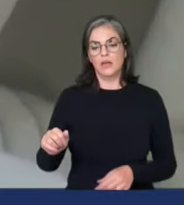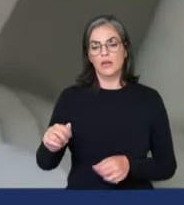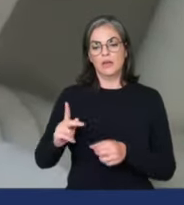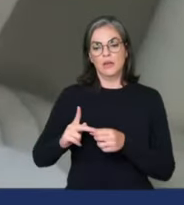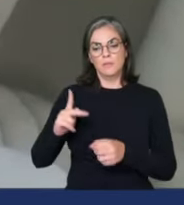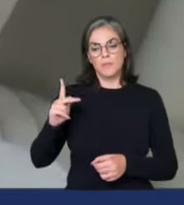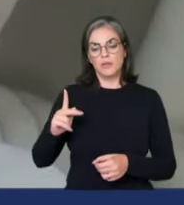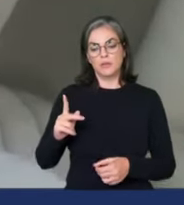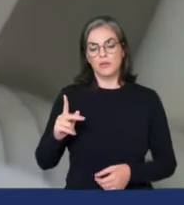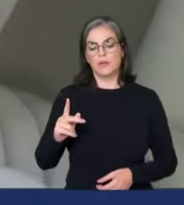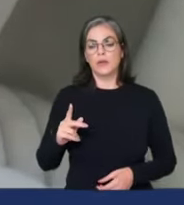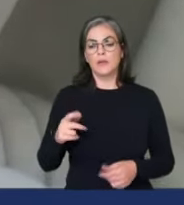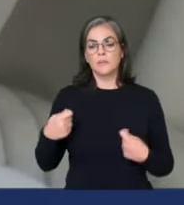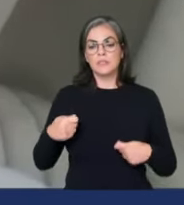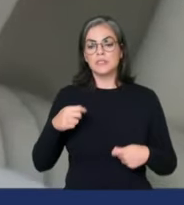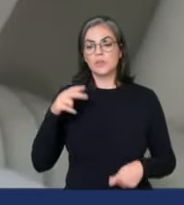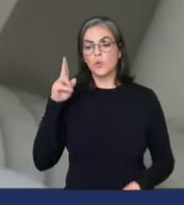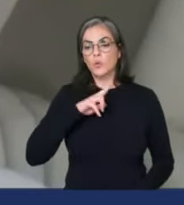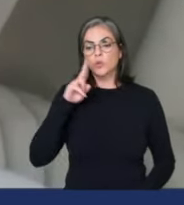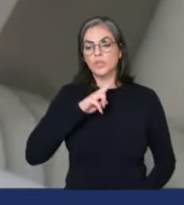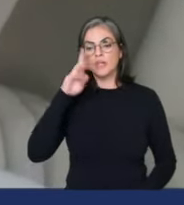Brasil urgentemente?